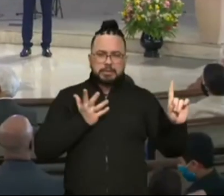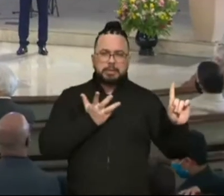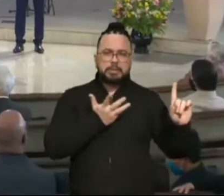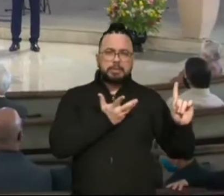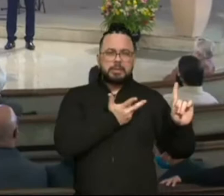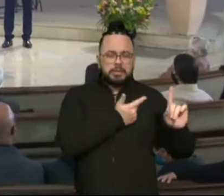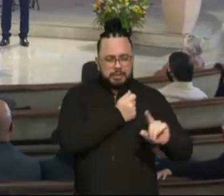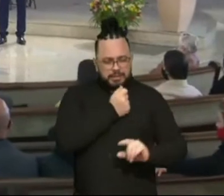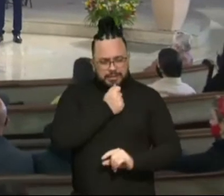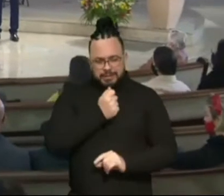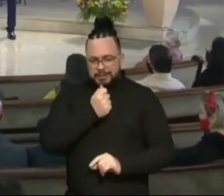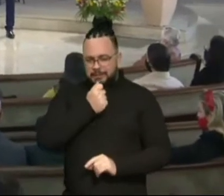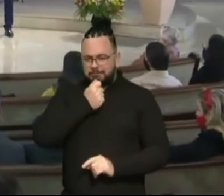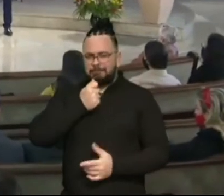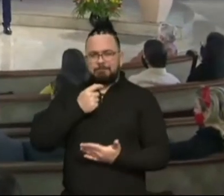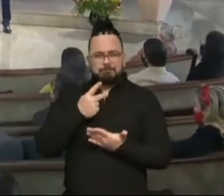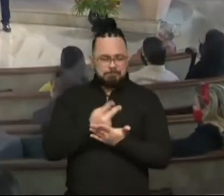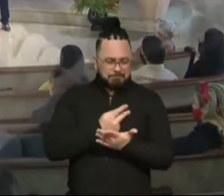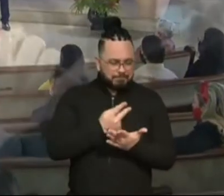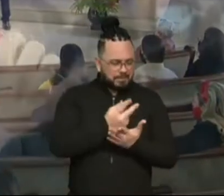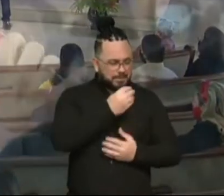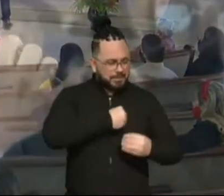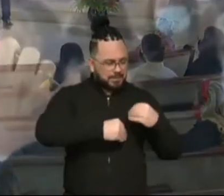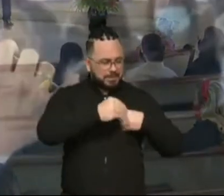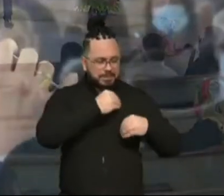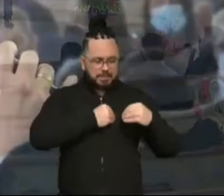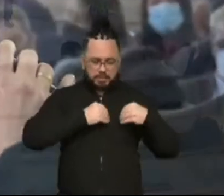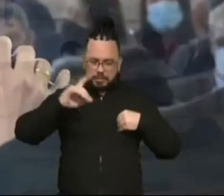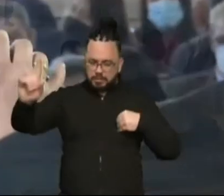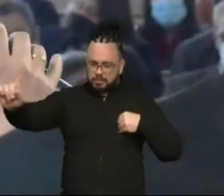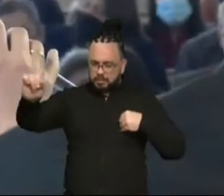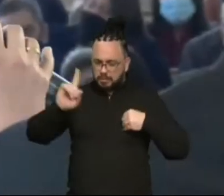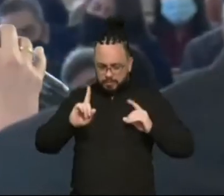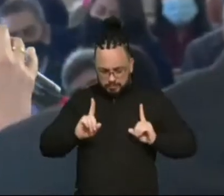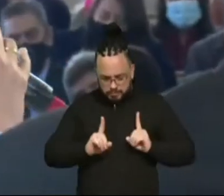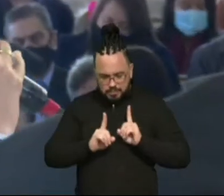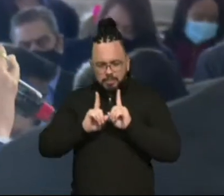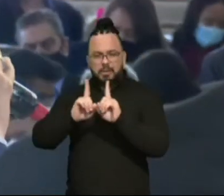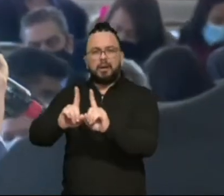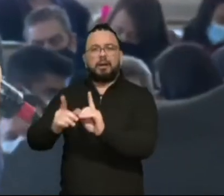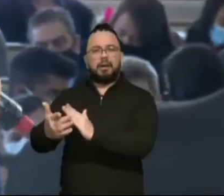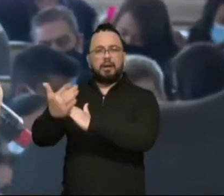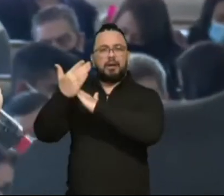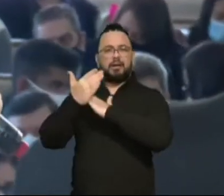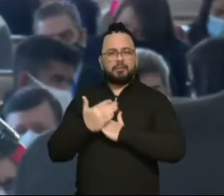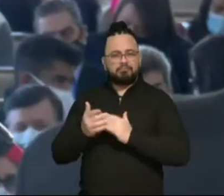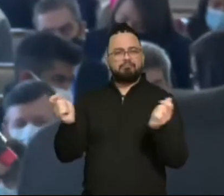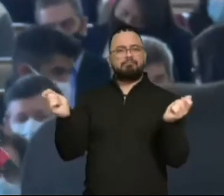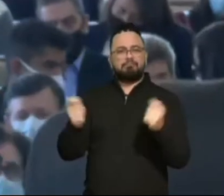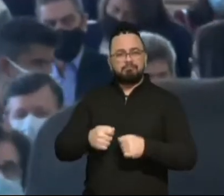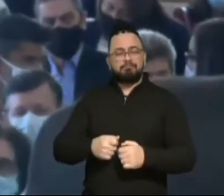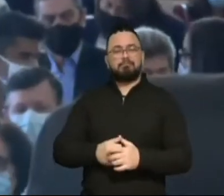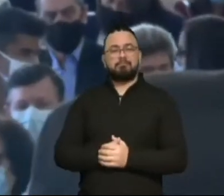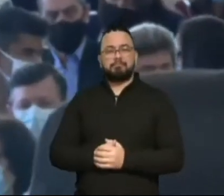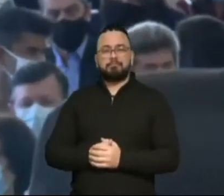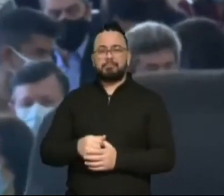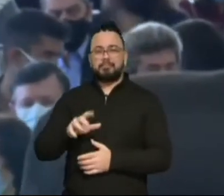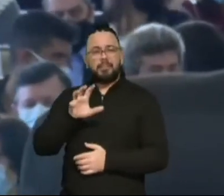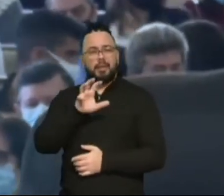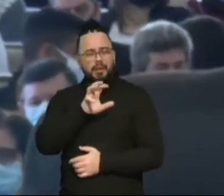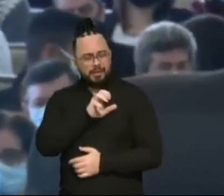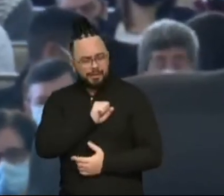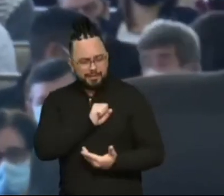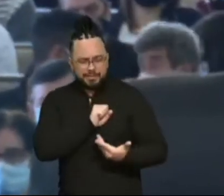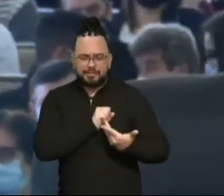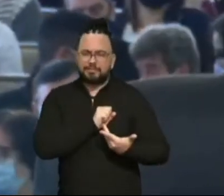meus erros e estendeu-me a sua mão? Que amor é